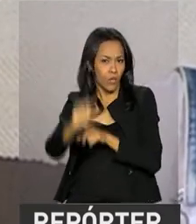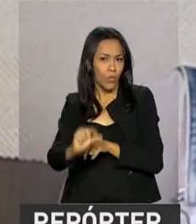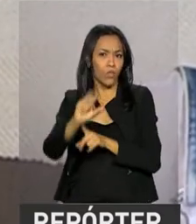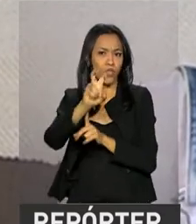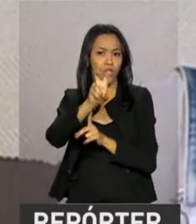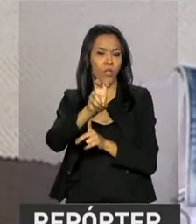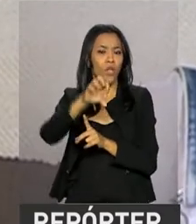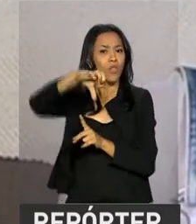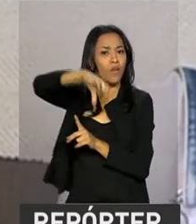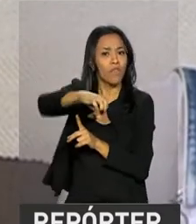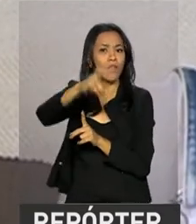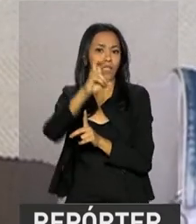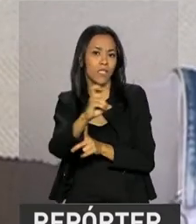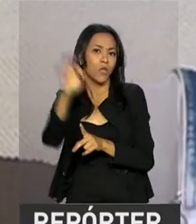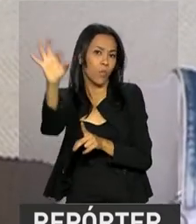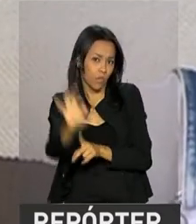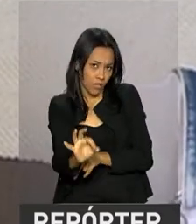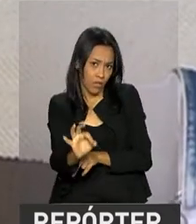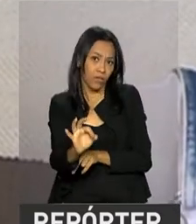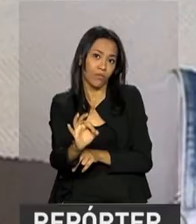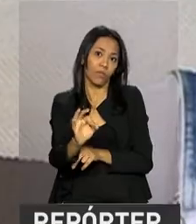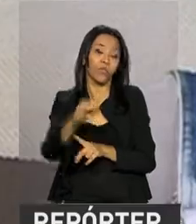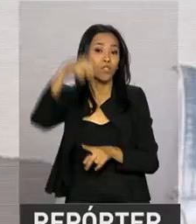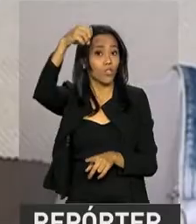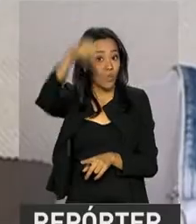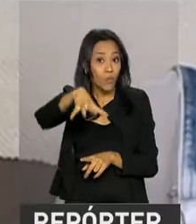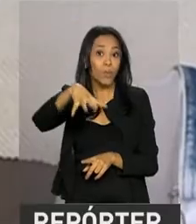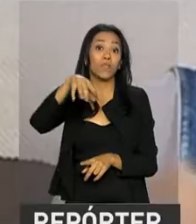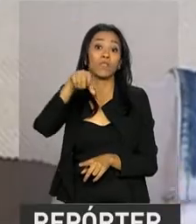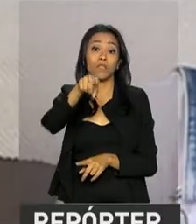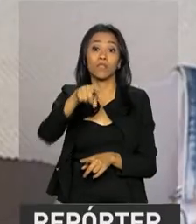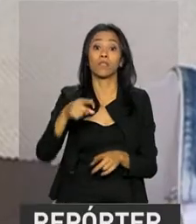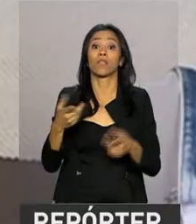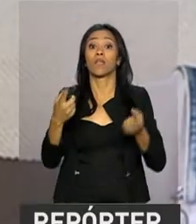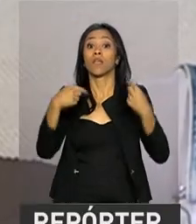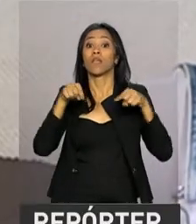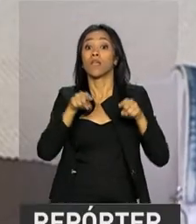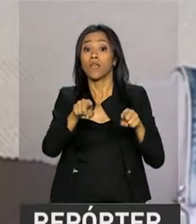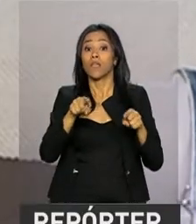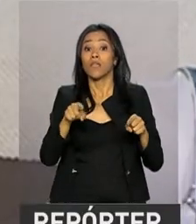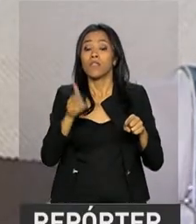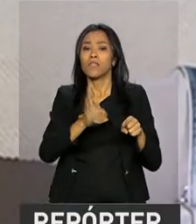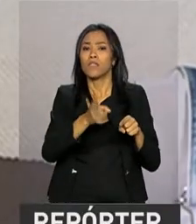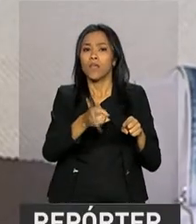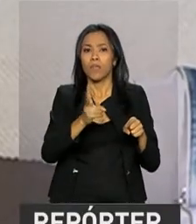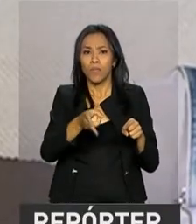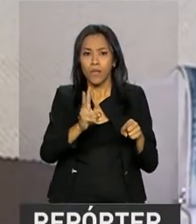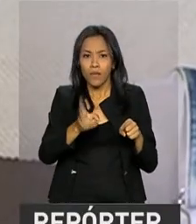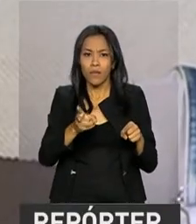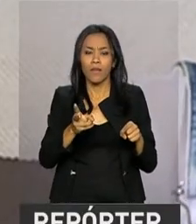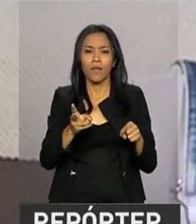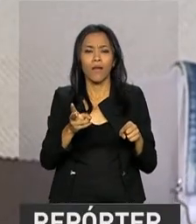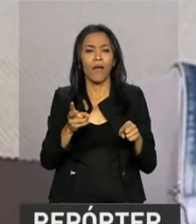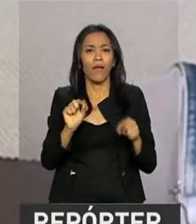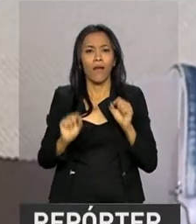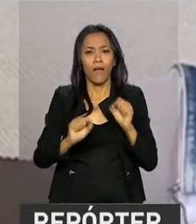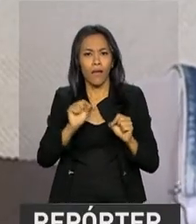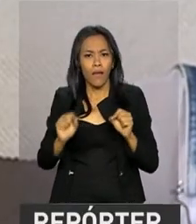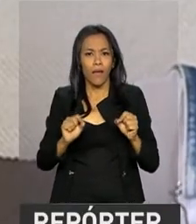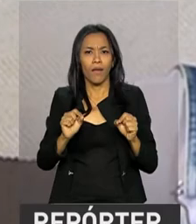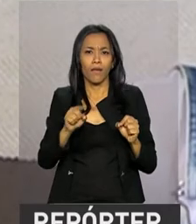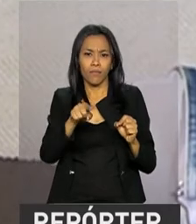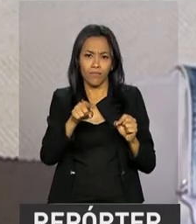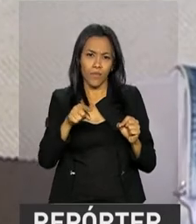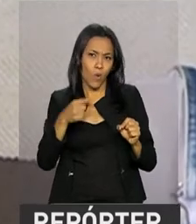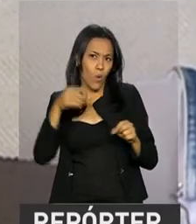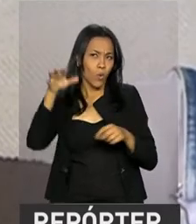economia na conta de luz no final das contas sem competir os aparelhos da tomada assim não deixa é o deixem